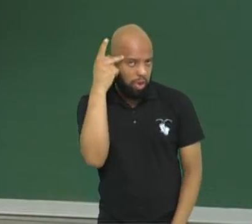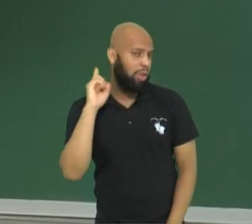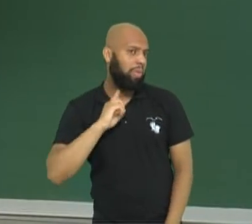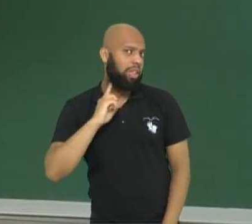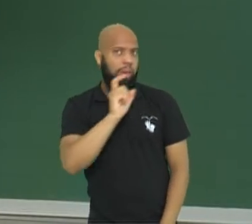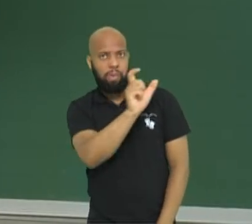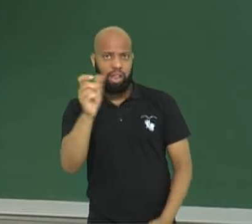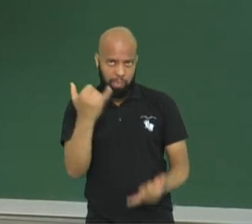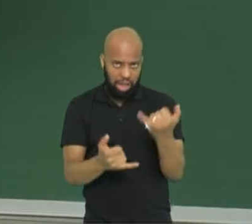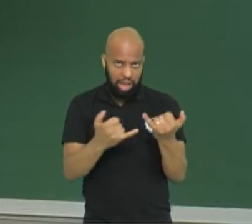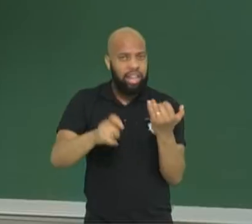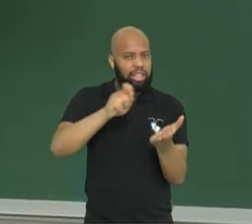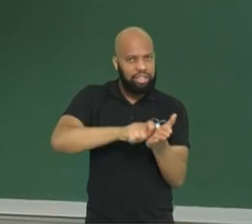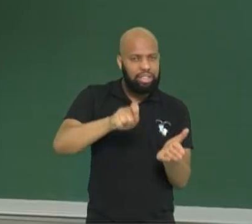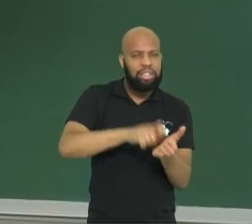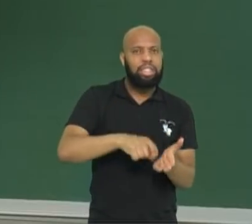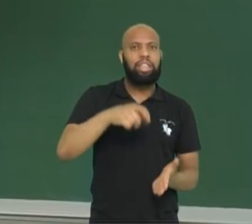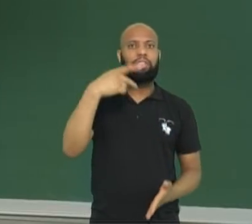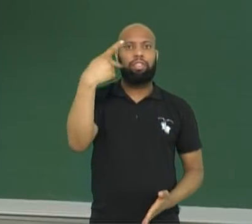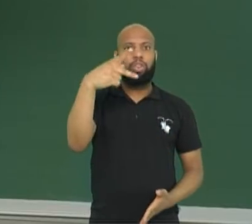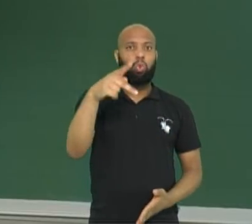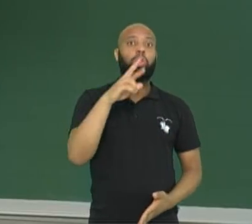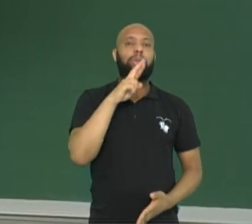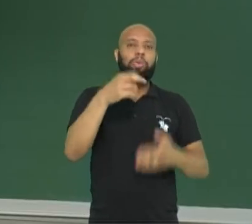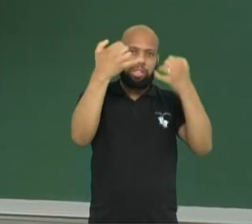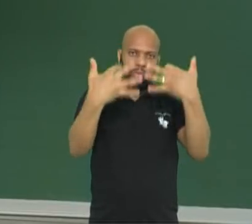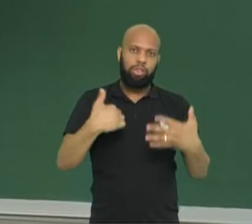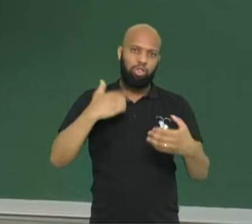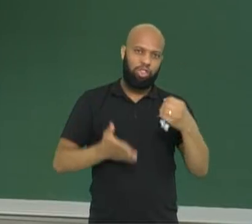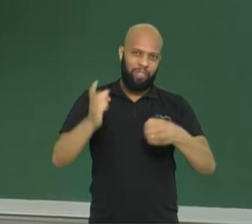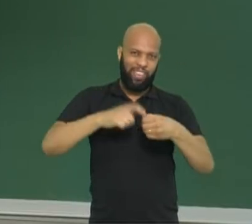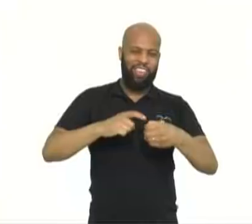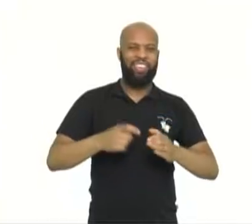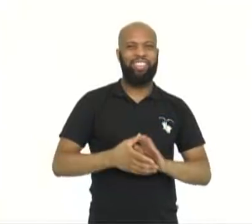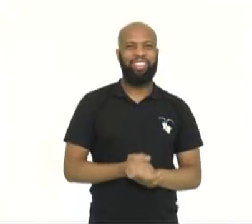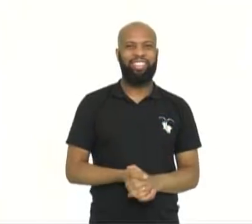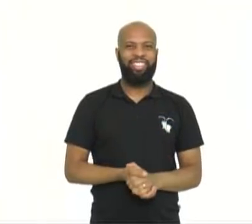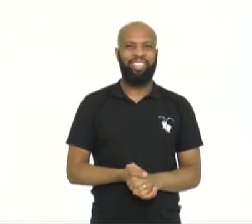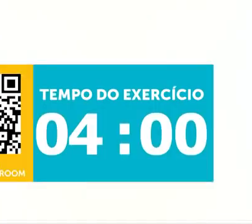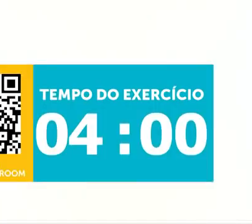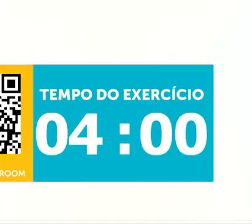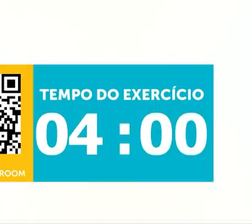outro estado? Explique. Já retornamos.